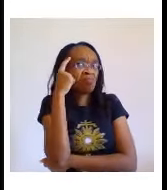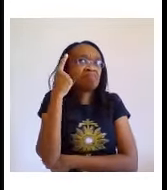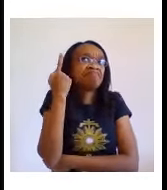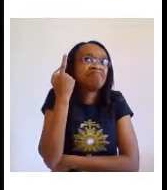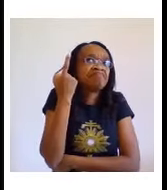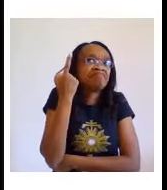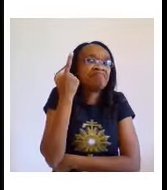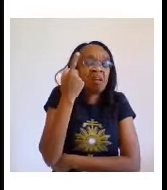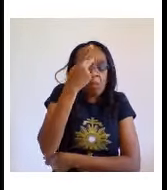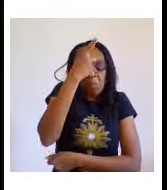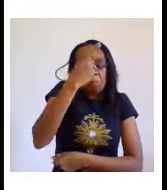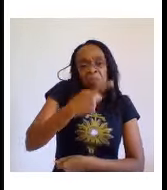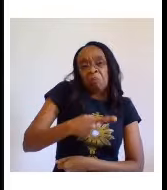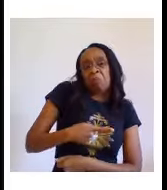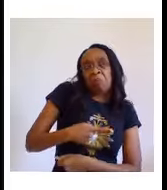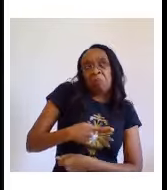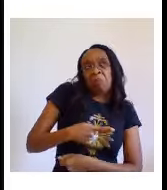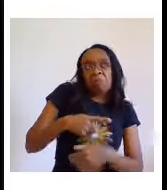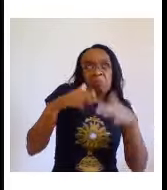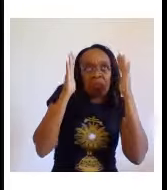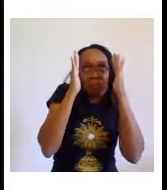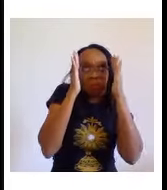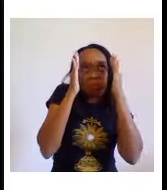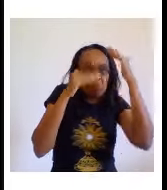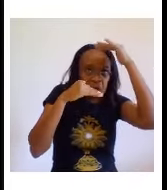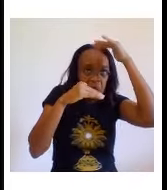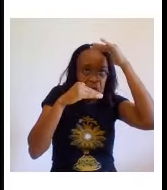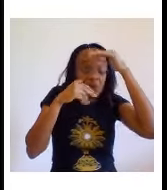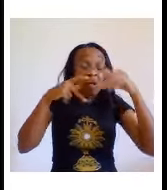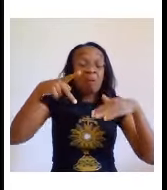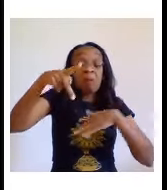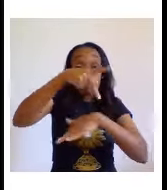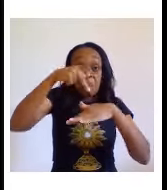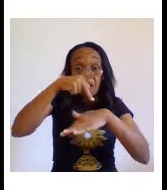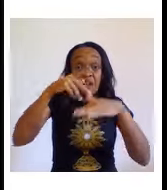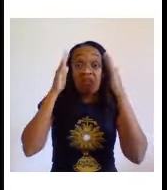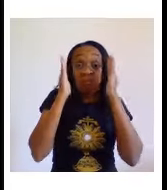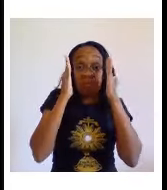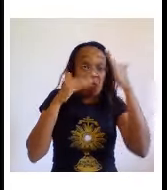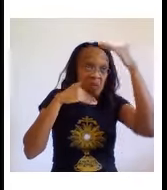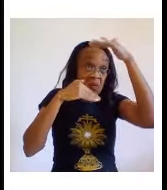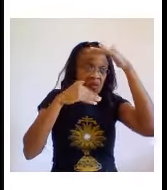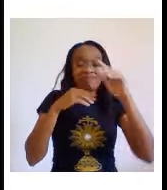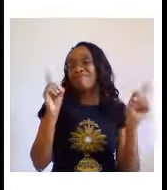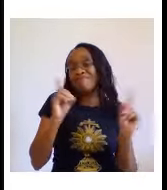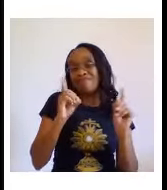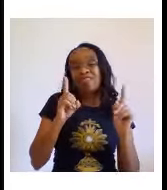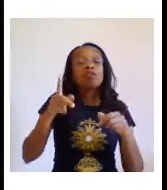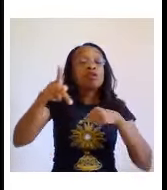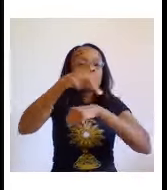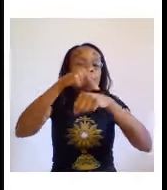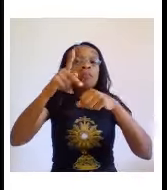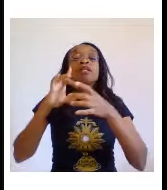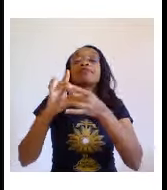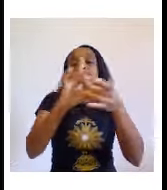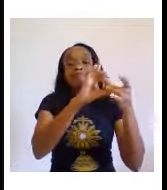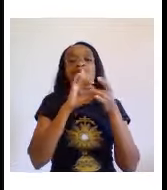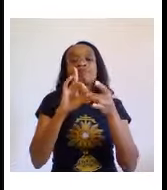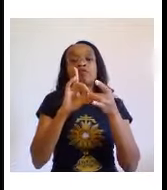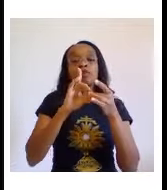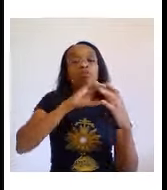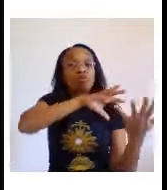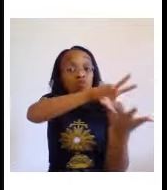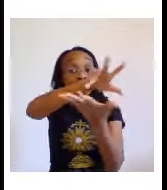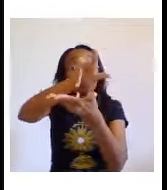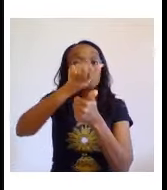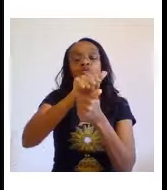de forma isolada, né, como país. Precisamos pensar de forma conjunta, e é importante,